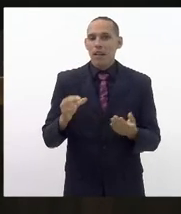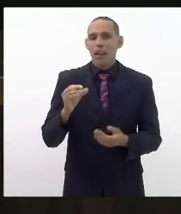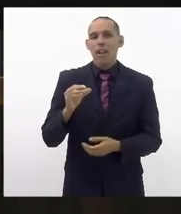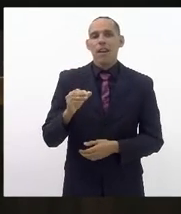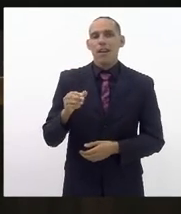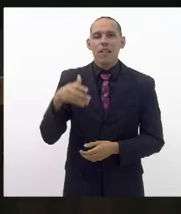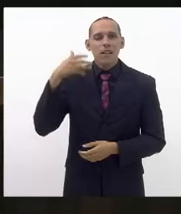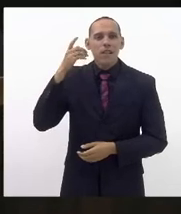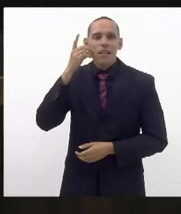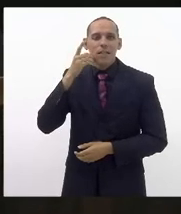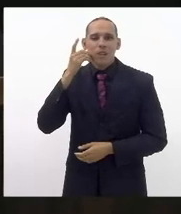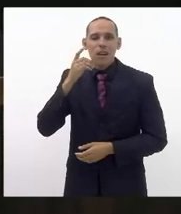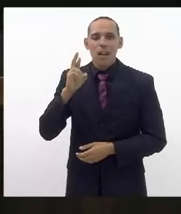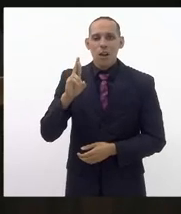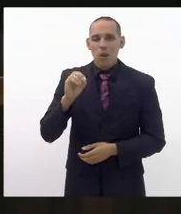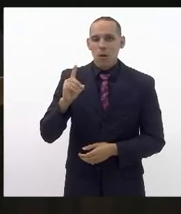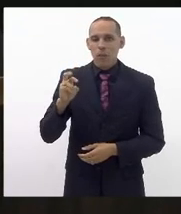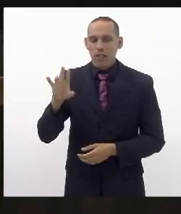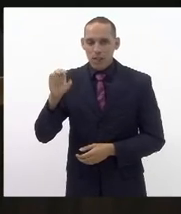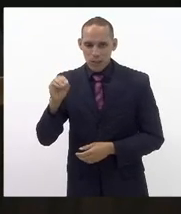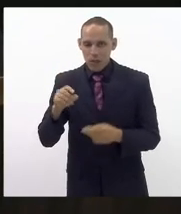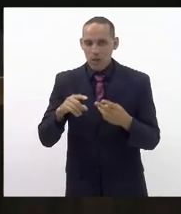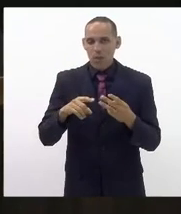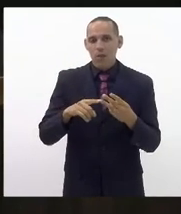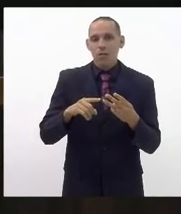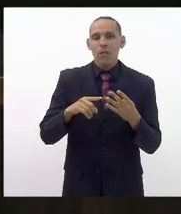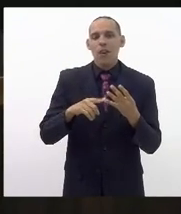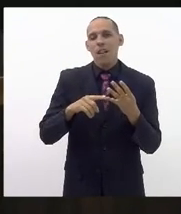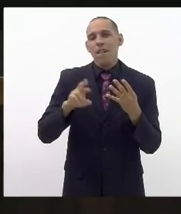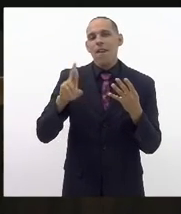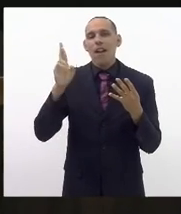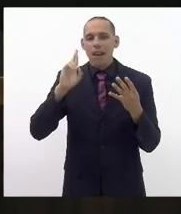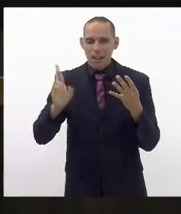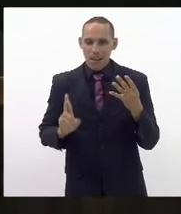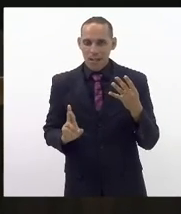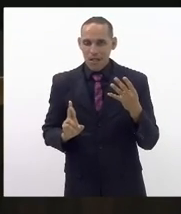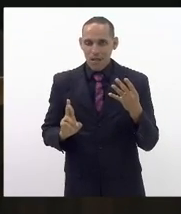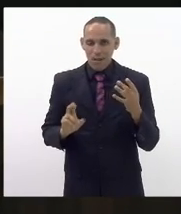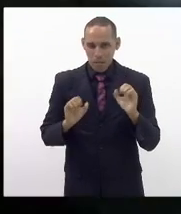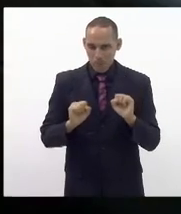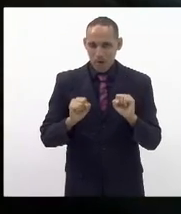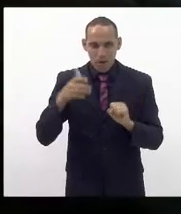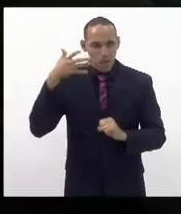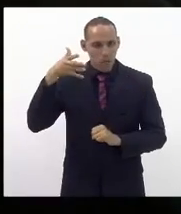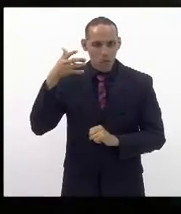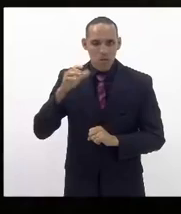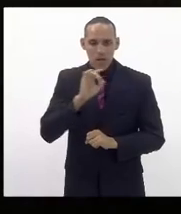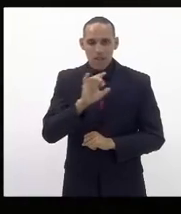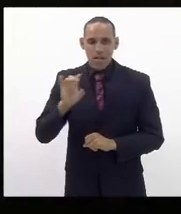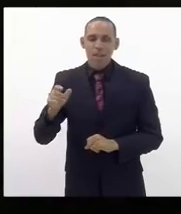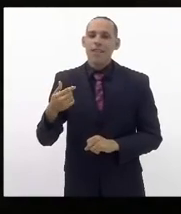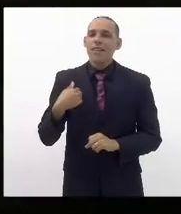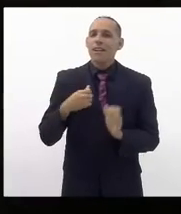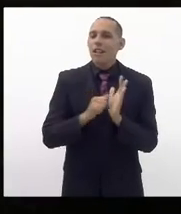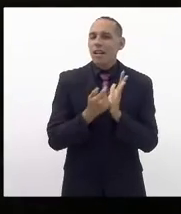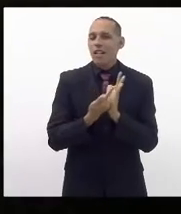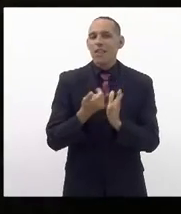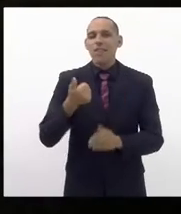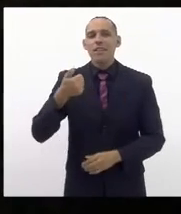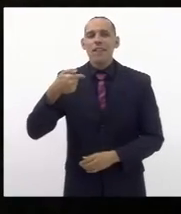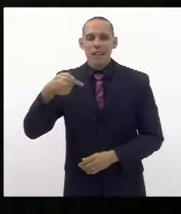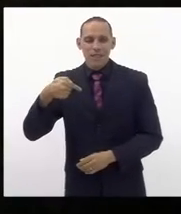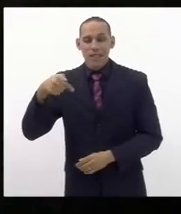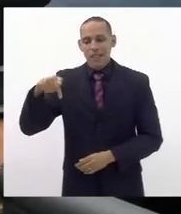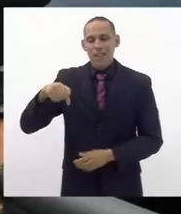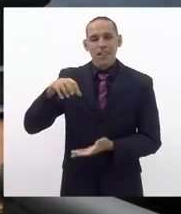deputado Rodrigo Amorim e deputada Renata Souza. É possível? Deputada Marta Rocha, eu tenho uma agenda às 17 horas aqui